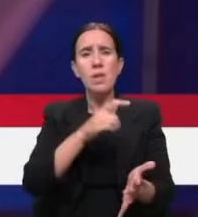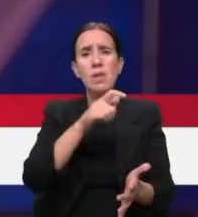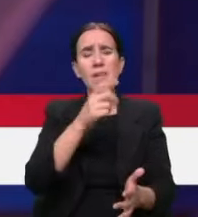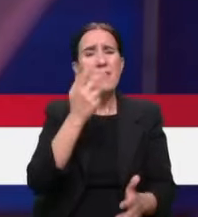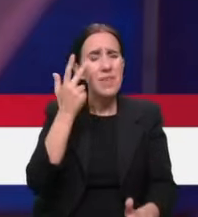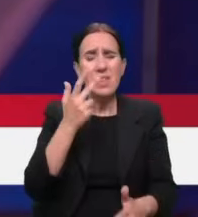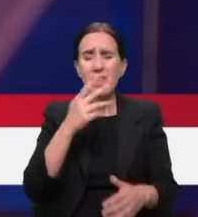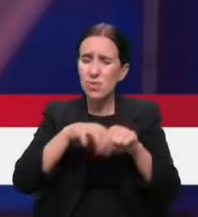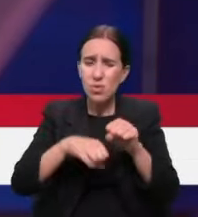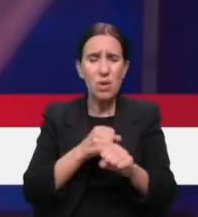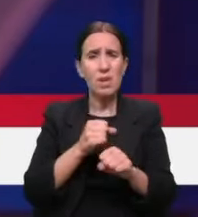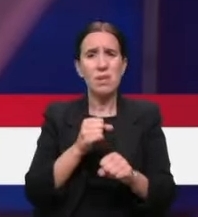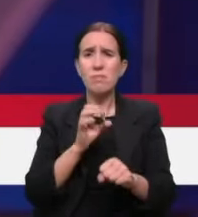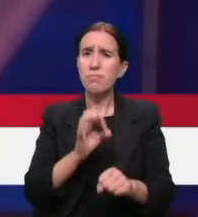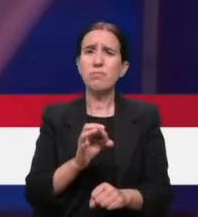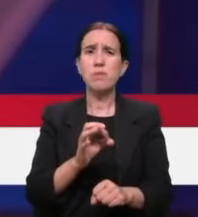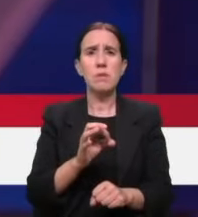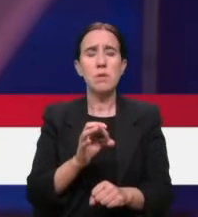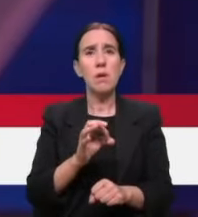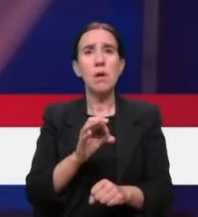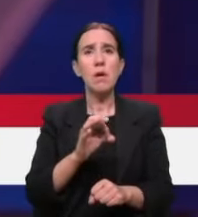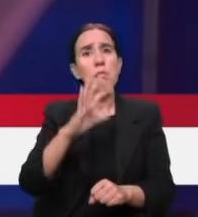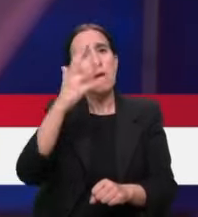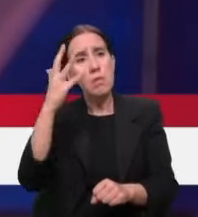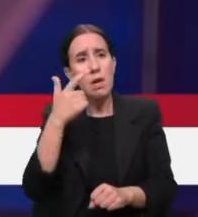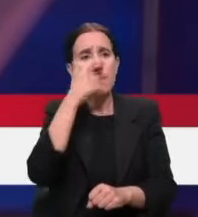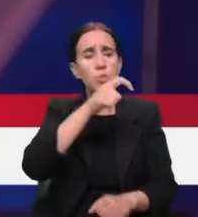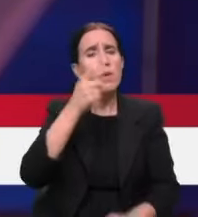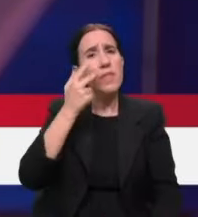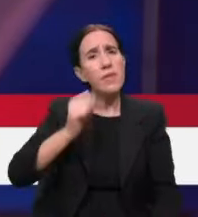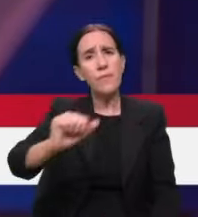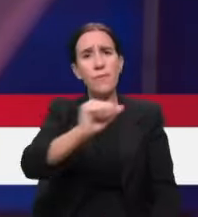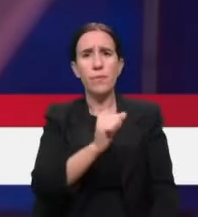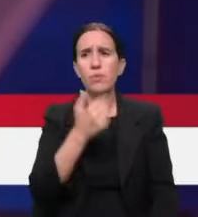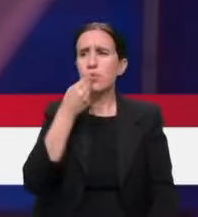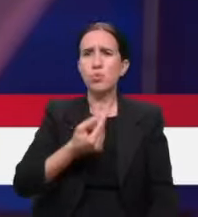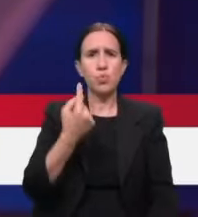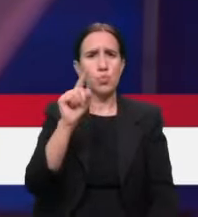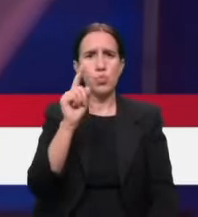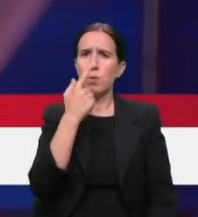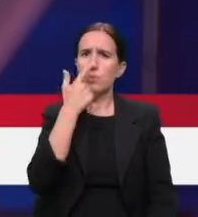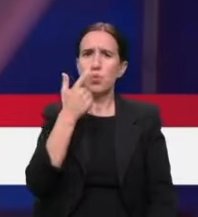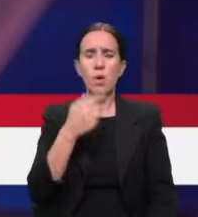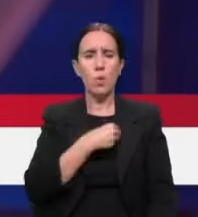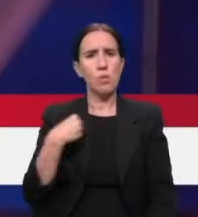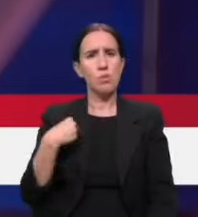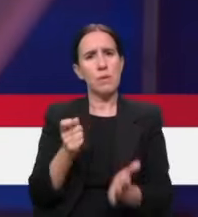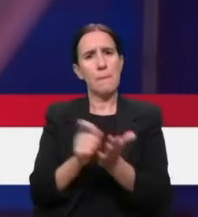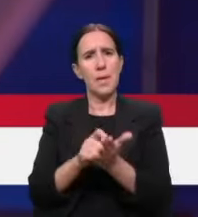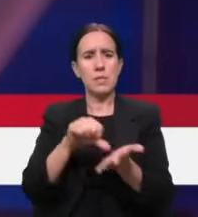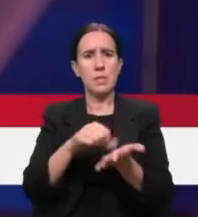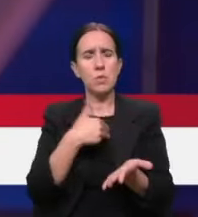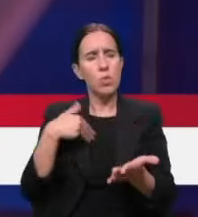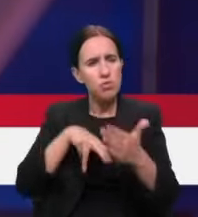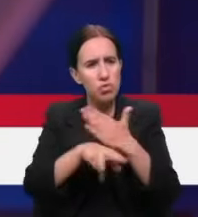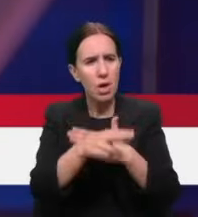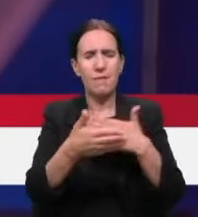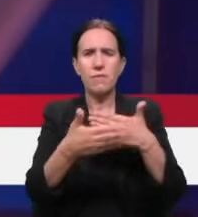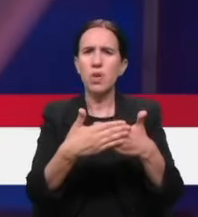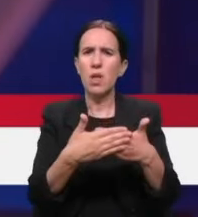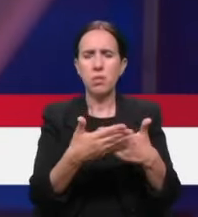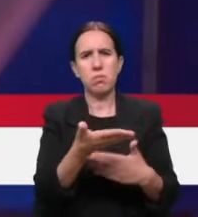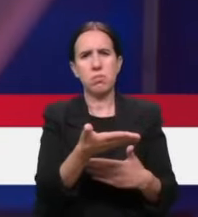destrói pontualmente a vida das pessoas. Não é justo uma pessoa marcar uma consulta para um centro de saúde, chegar lá e está fechado e